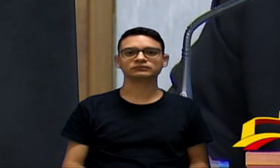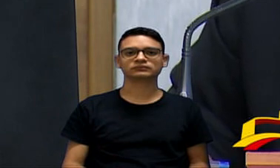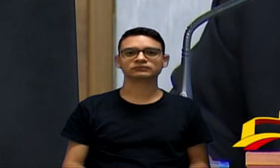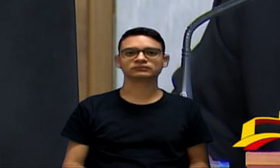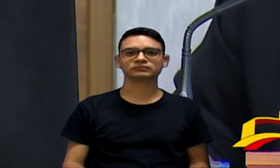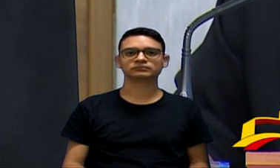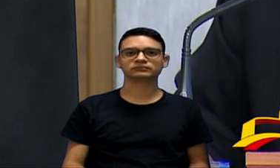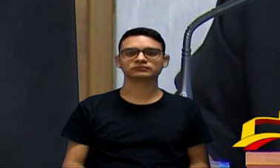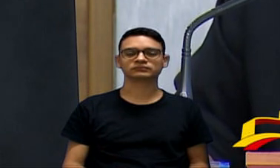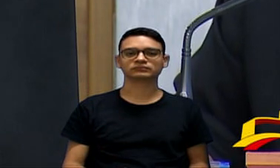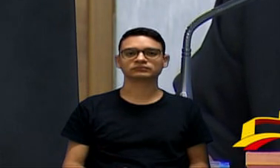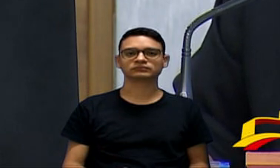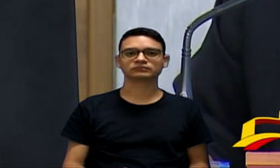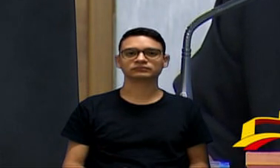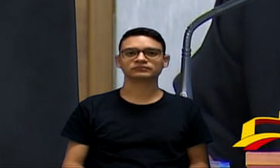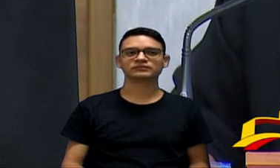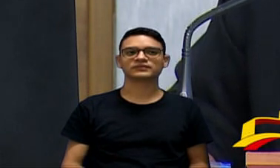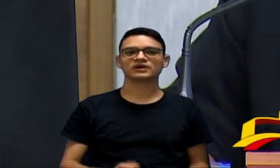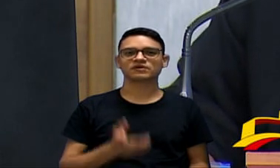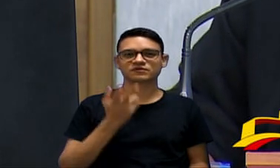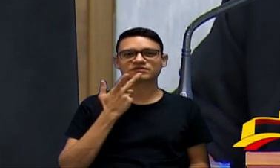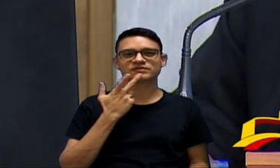Falta, como diz o caipira, falta um punhado.